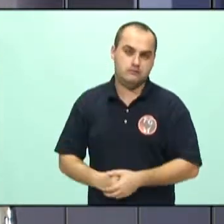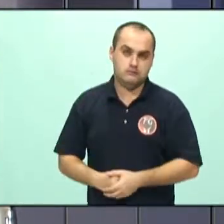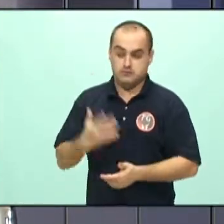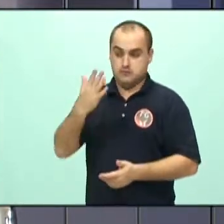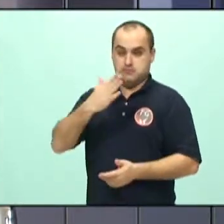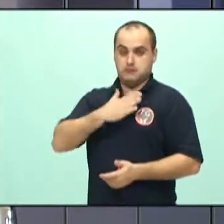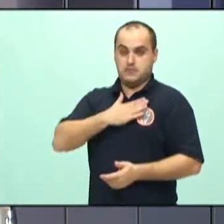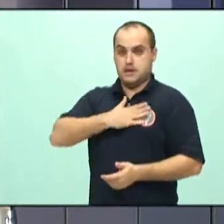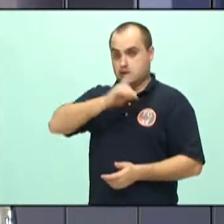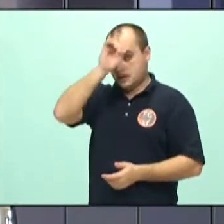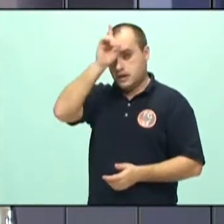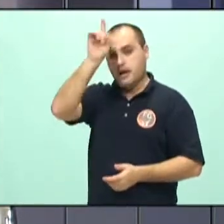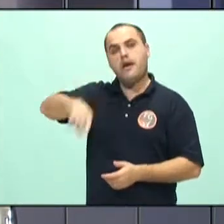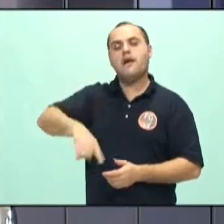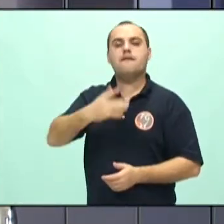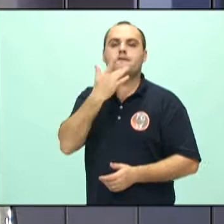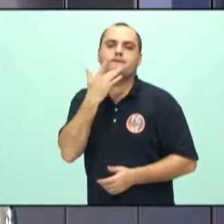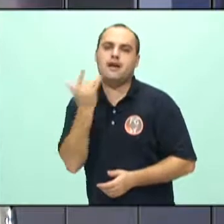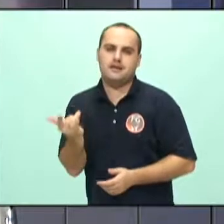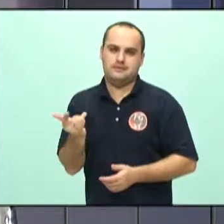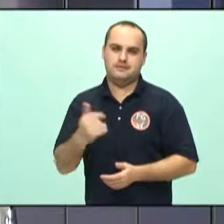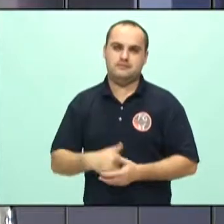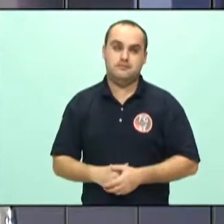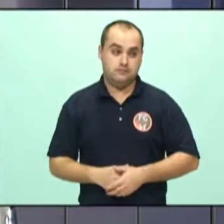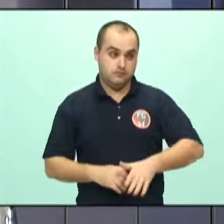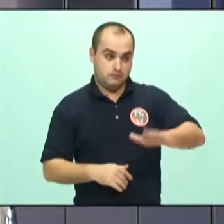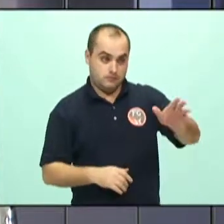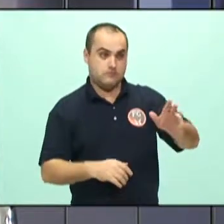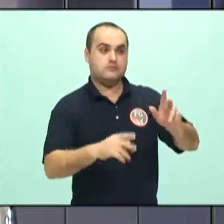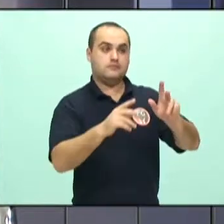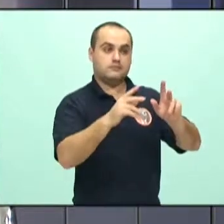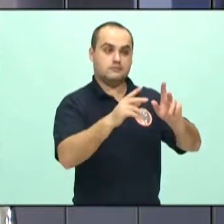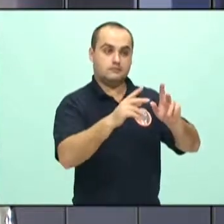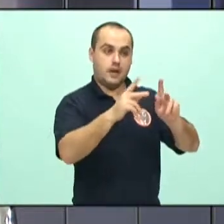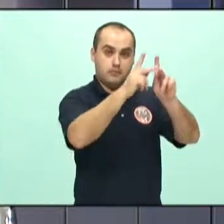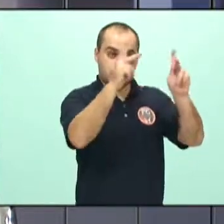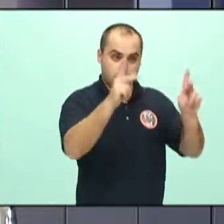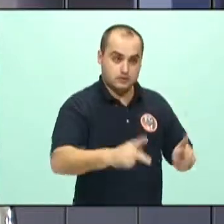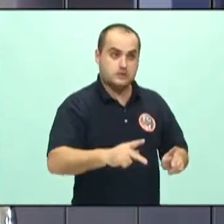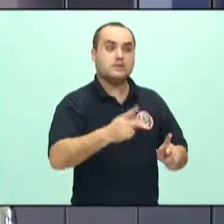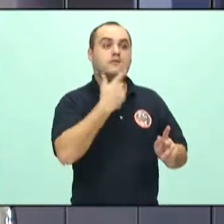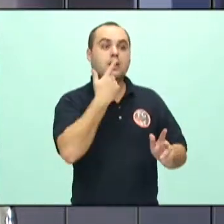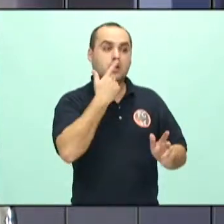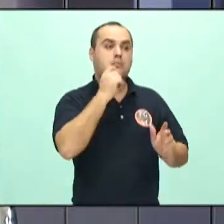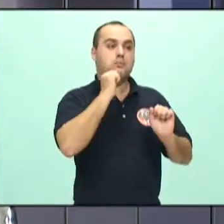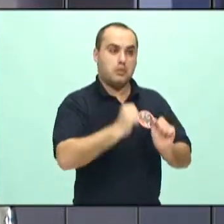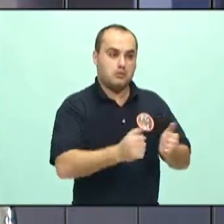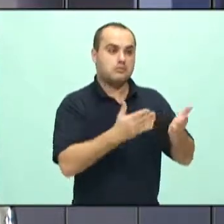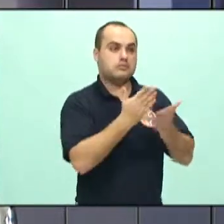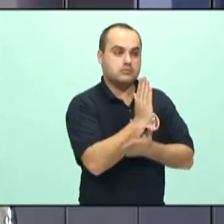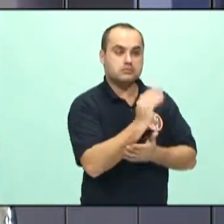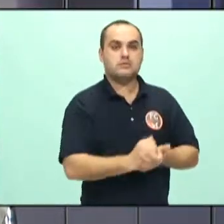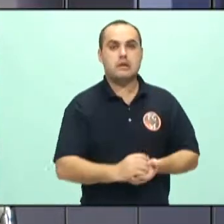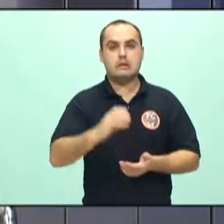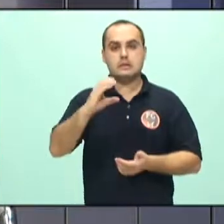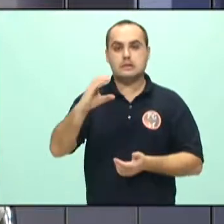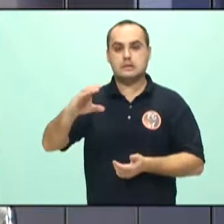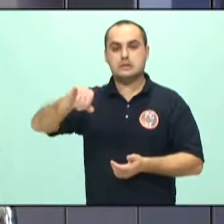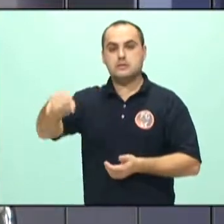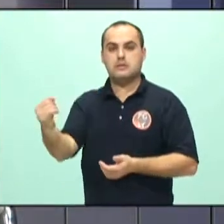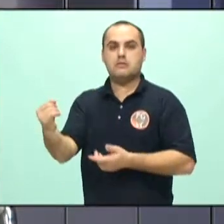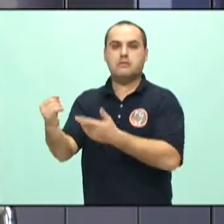cidadão, infelizmente, a esses projetos. Mesmo com pareceres favoráveis da Procuradoria da Casa, eles estão sendo reprovados na CCJ por uma mera